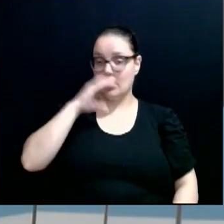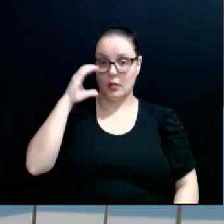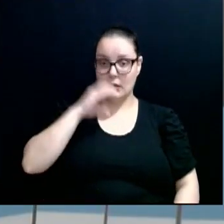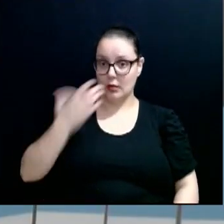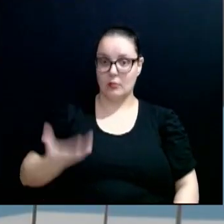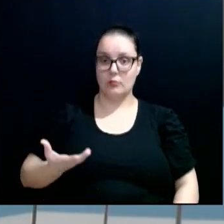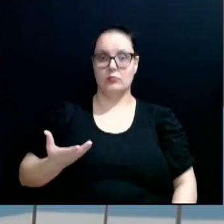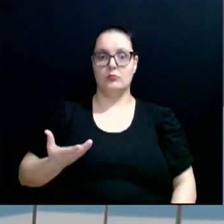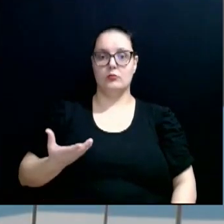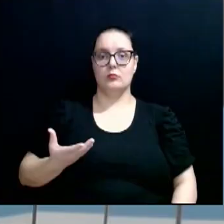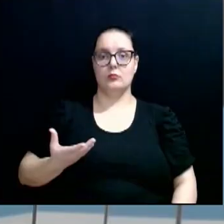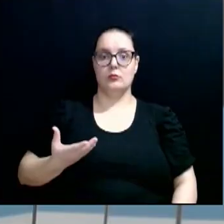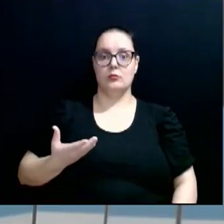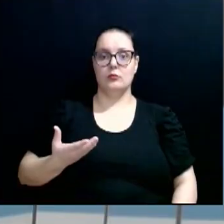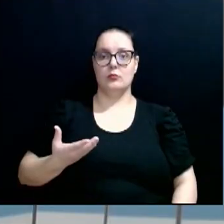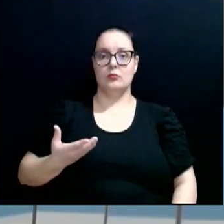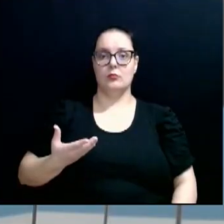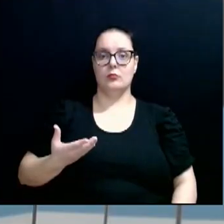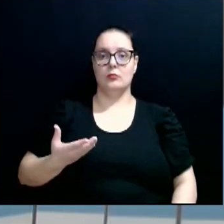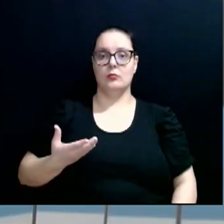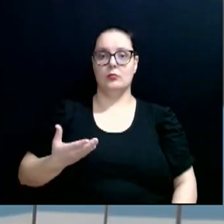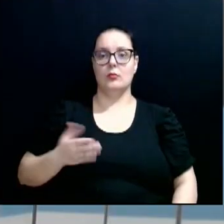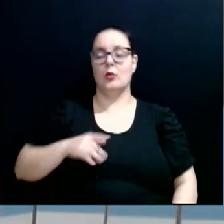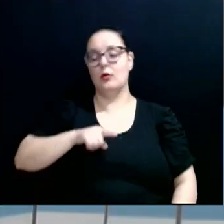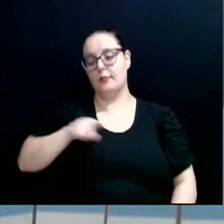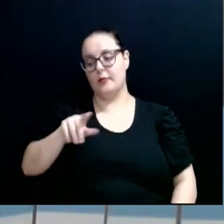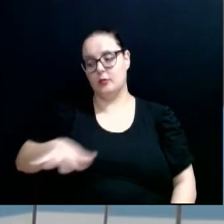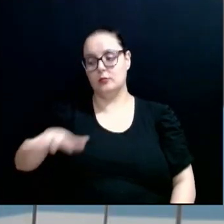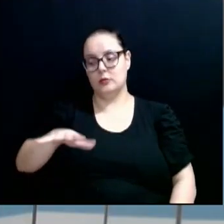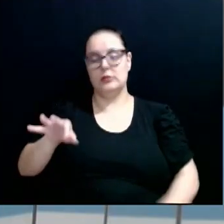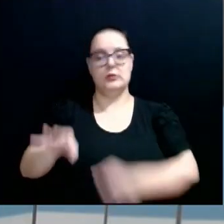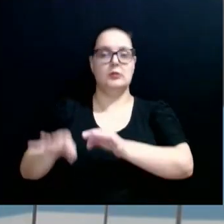comparecemos à cidade judiciária aqui da cidade de Campinas,